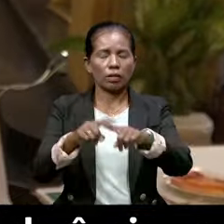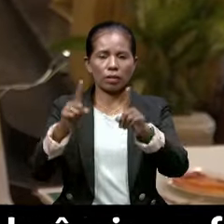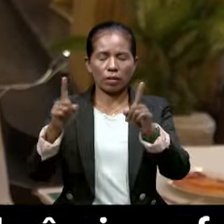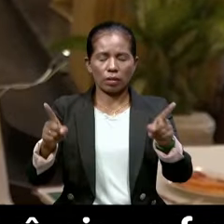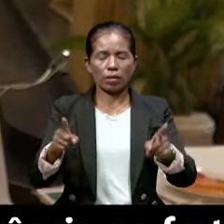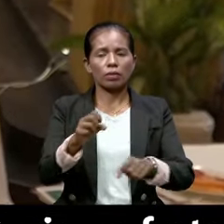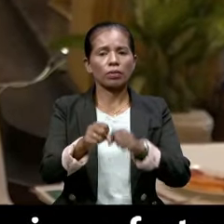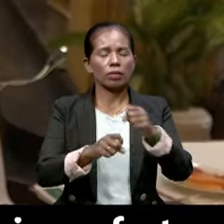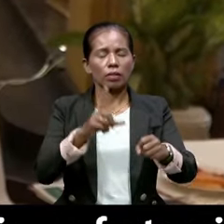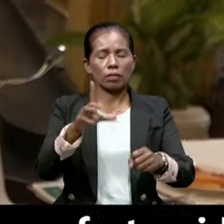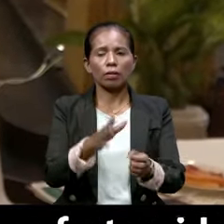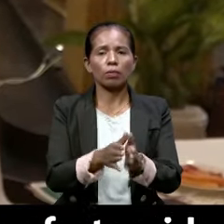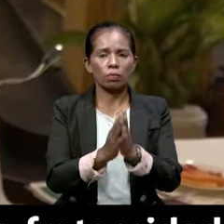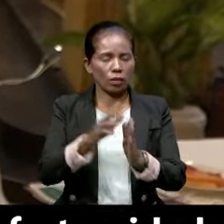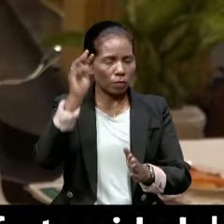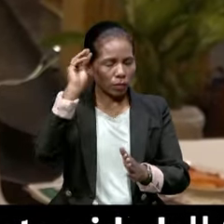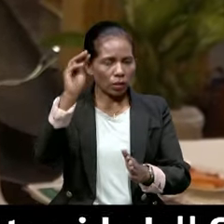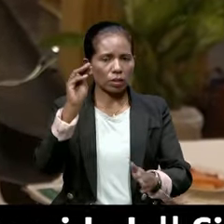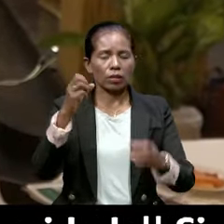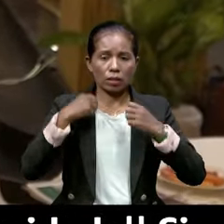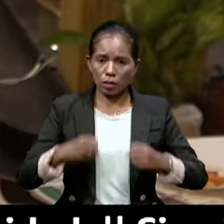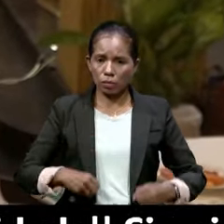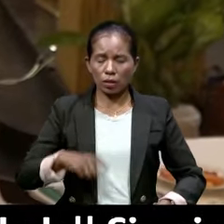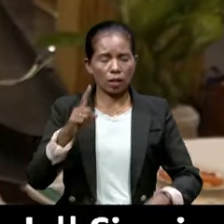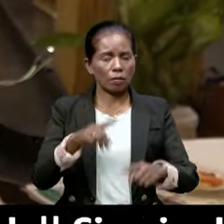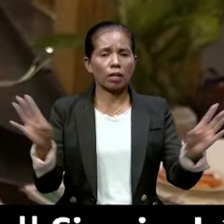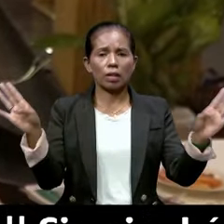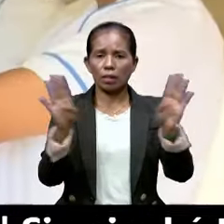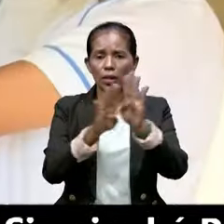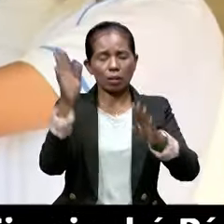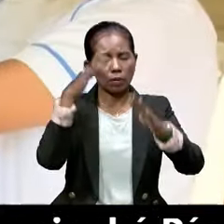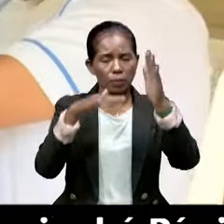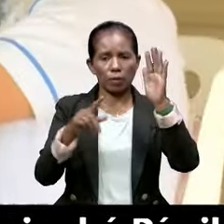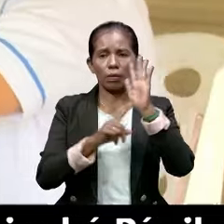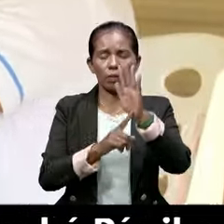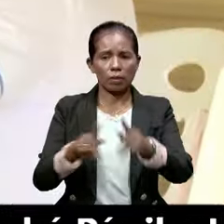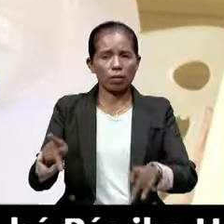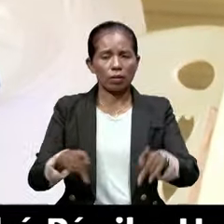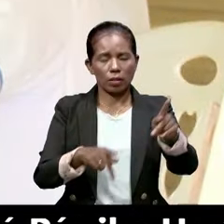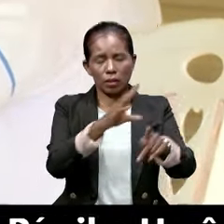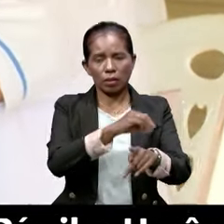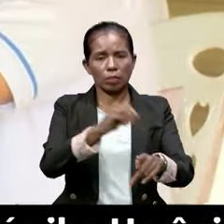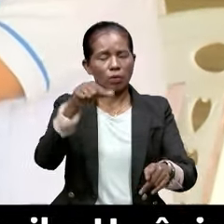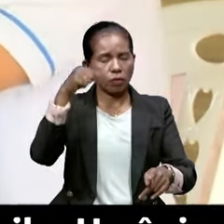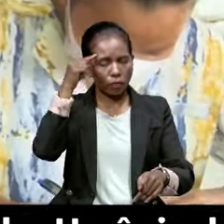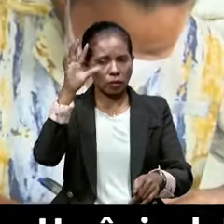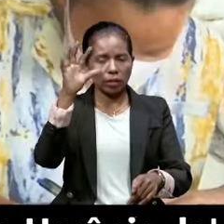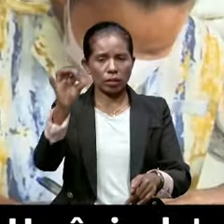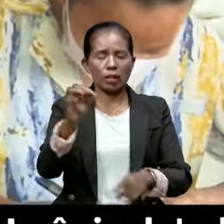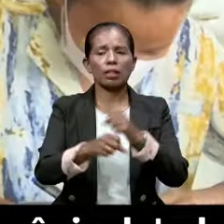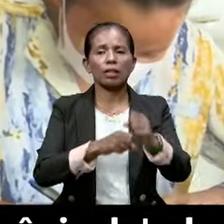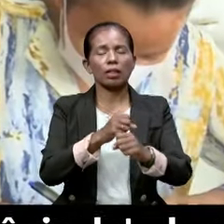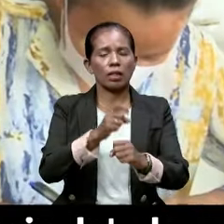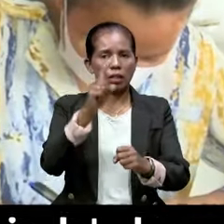sociedade civil russo ato ministra Saúde la beletaka problema ne ba público, tamba mandato o governo da CIA tinan e da ONA, mas